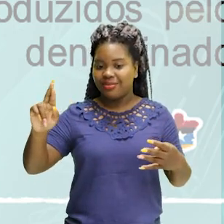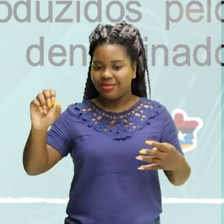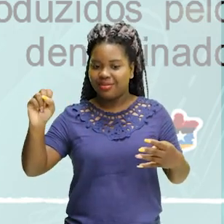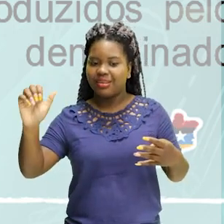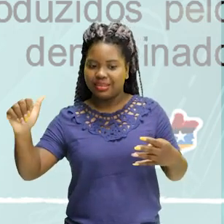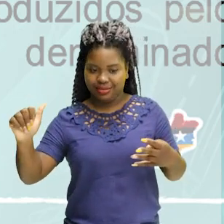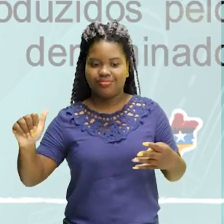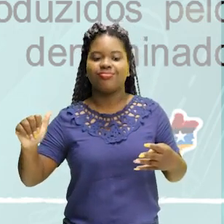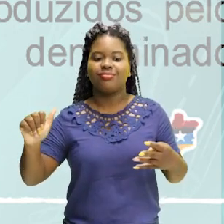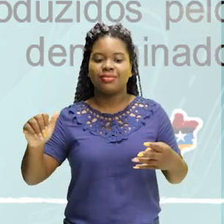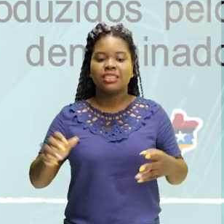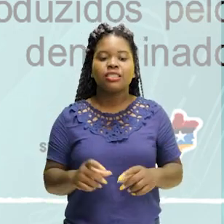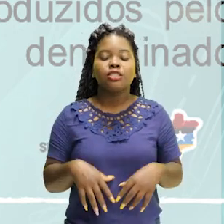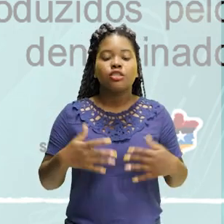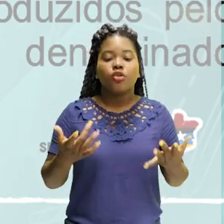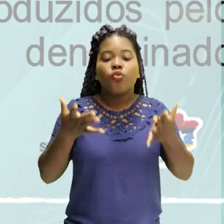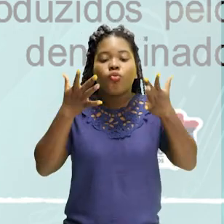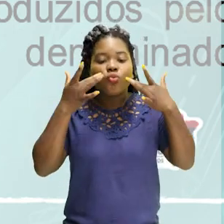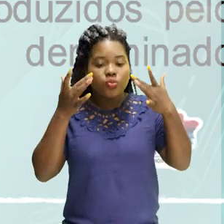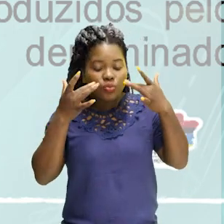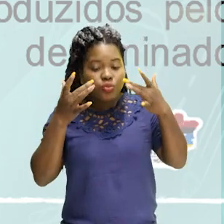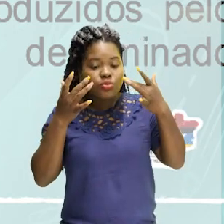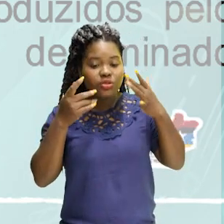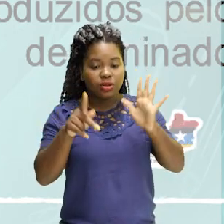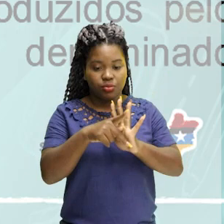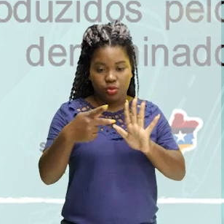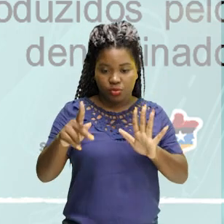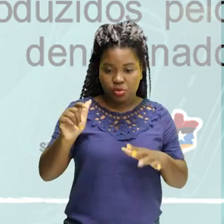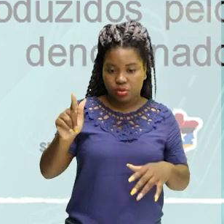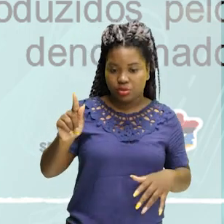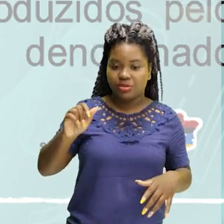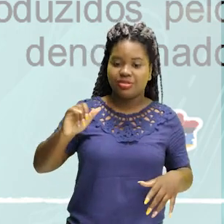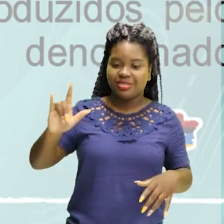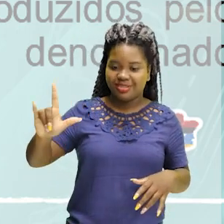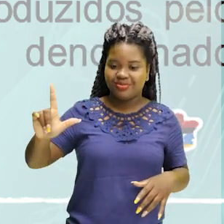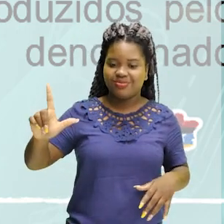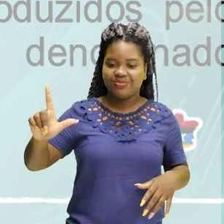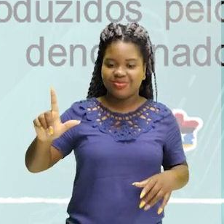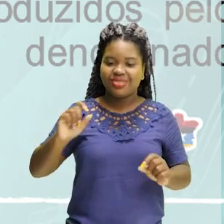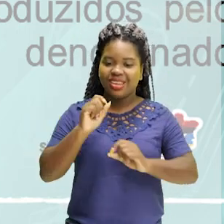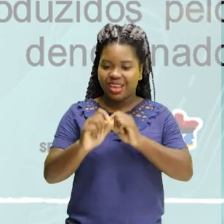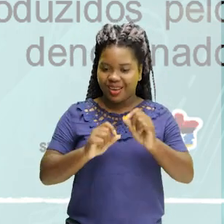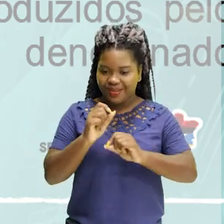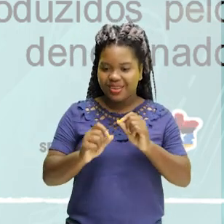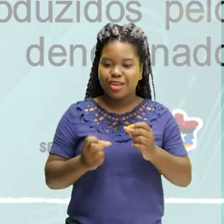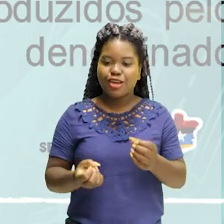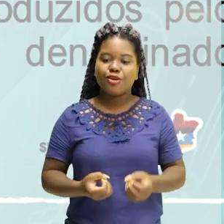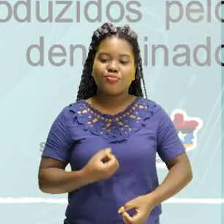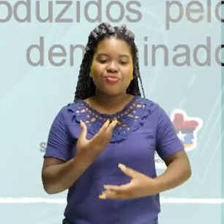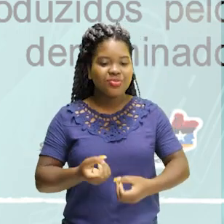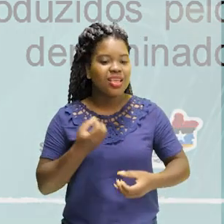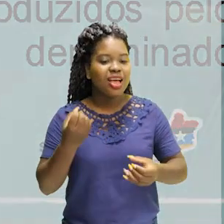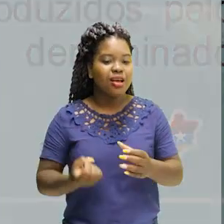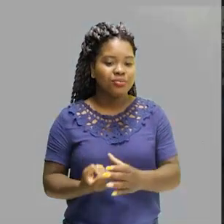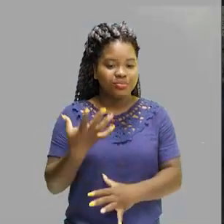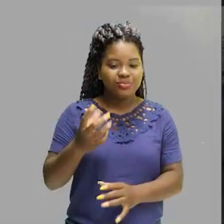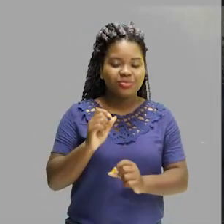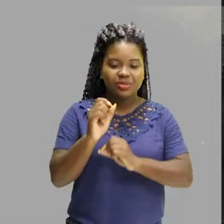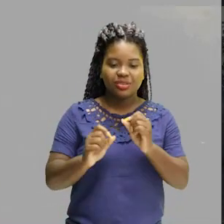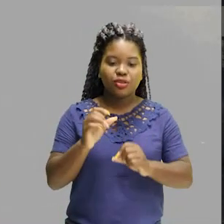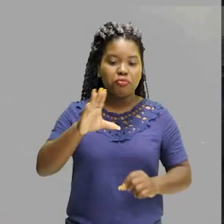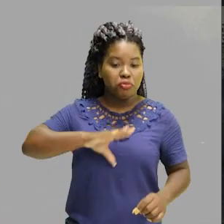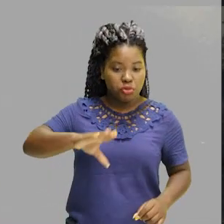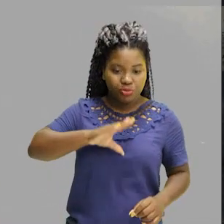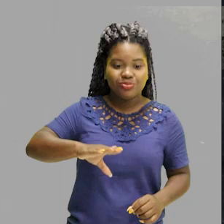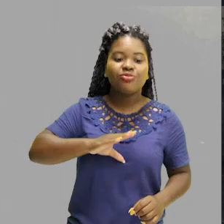aos textos teatrais produzidos pelo dramaturgo português Gil Vicente, durante o período denominado